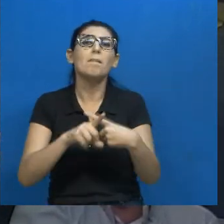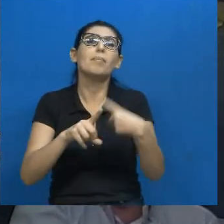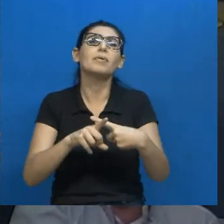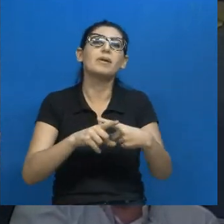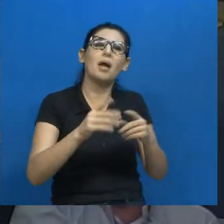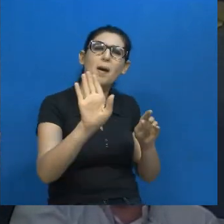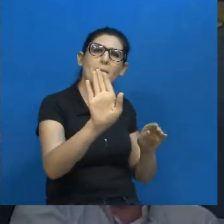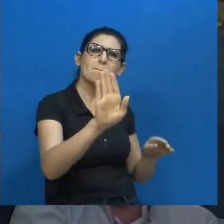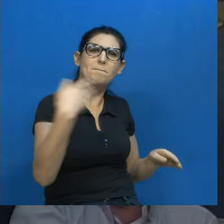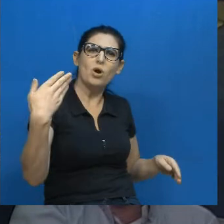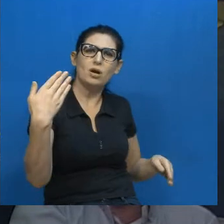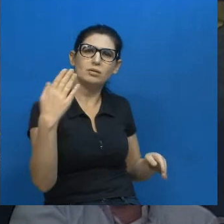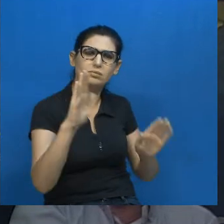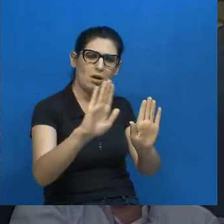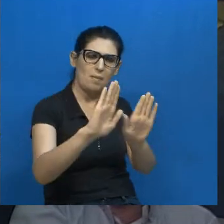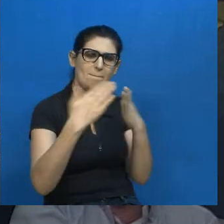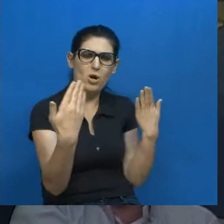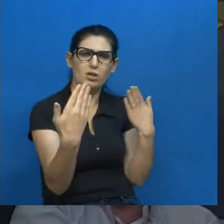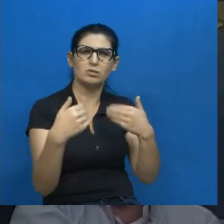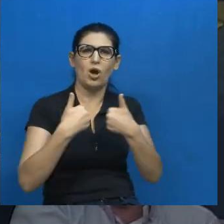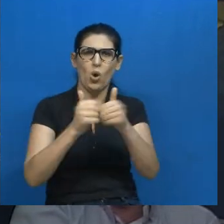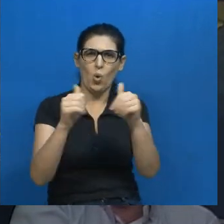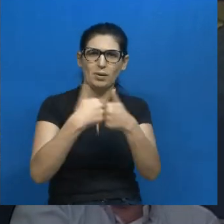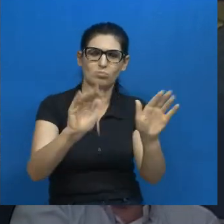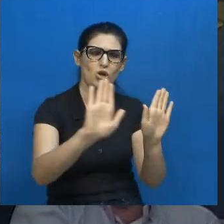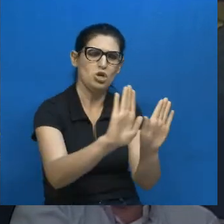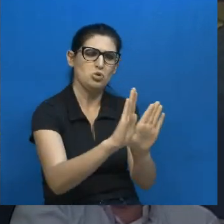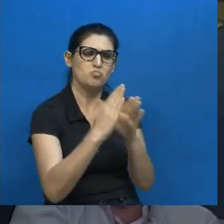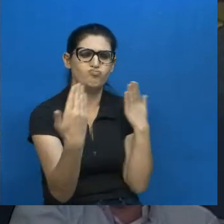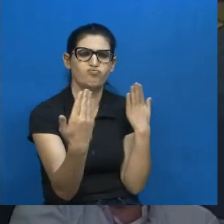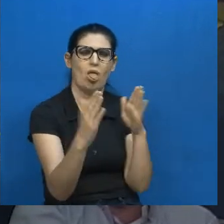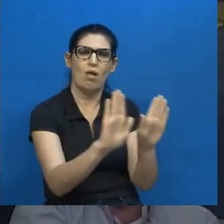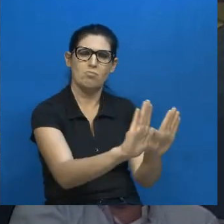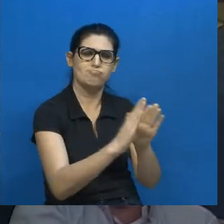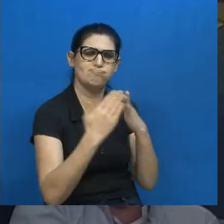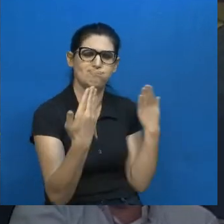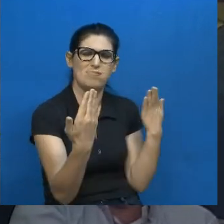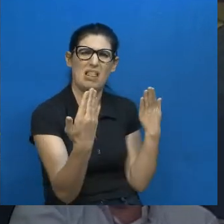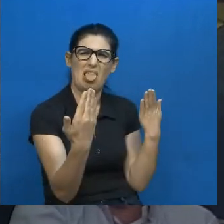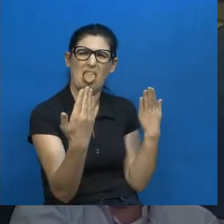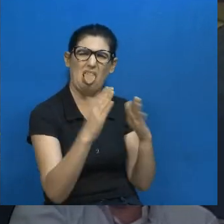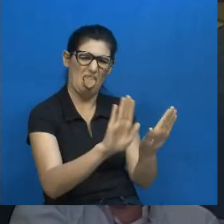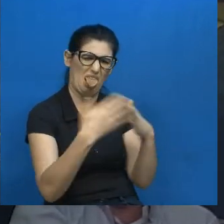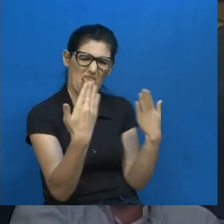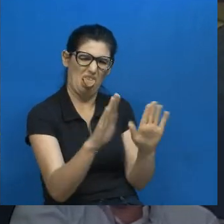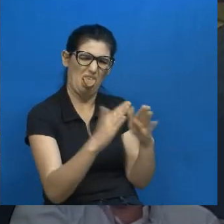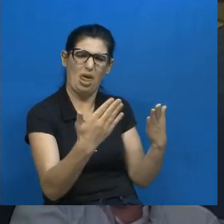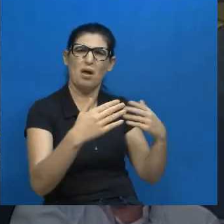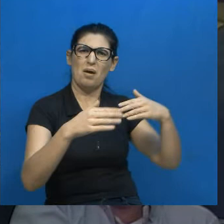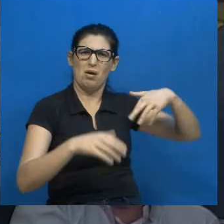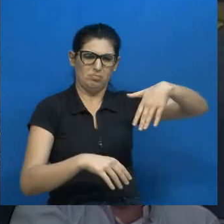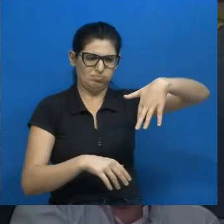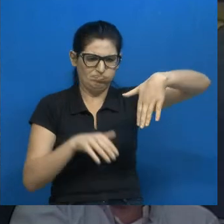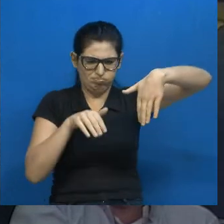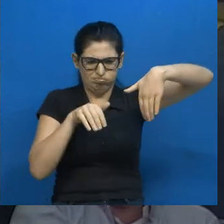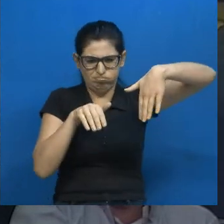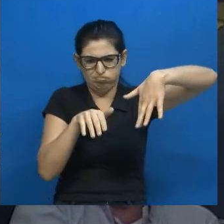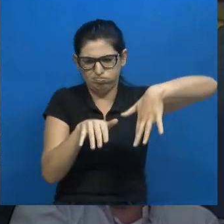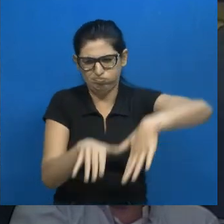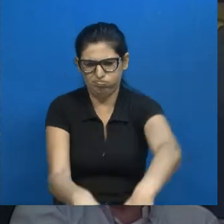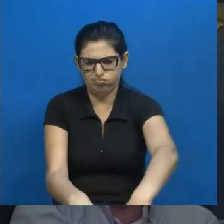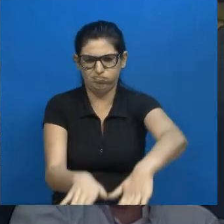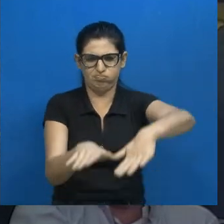Jacareí, a gente encontra uma certa resistência na sua abertura, no desembarque, sabendo que o desembarque, quanto mais